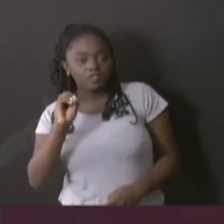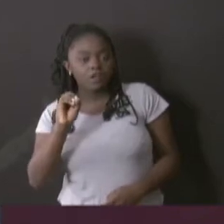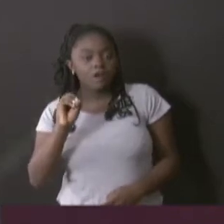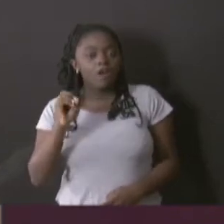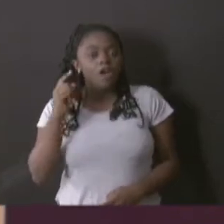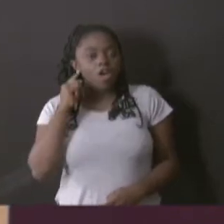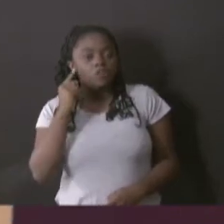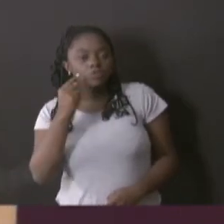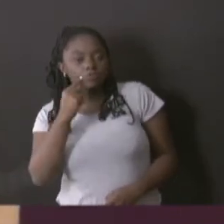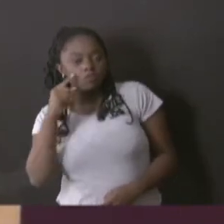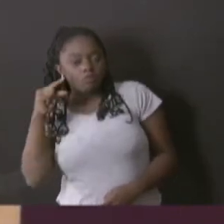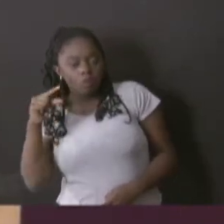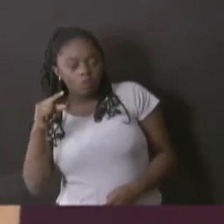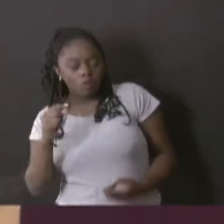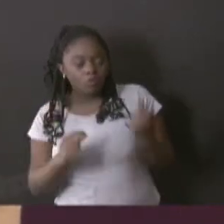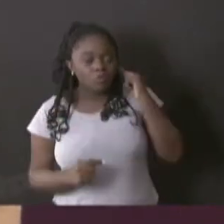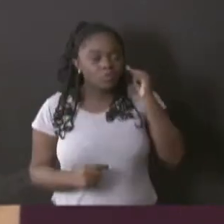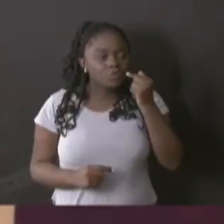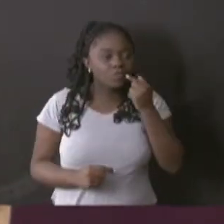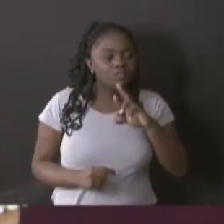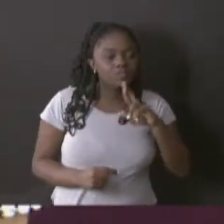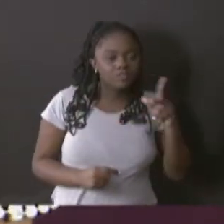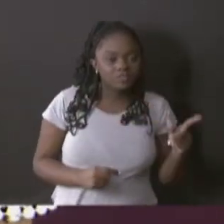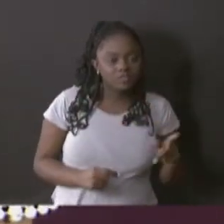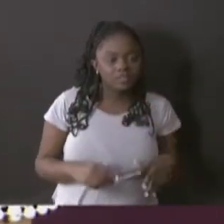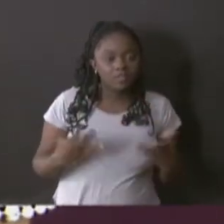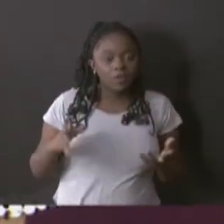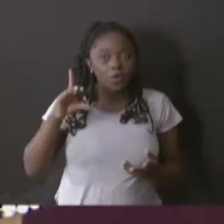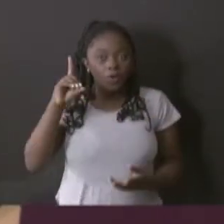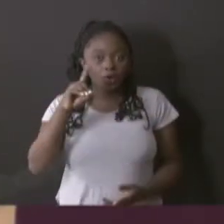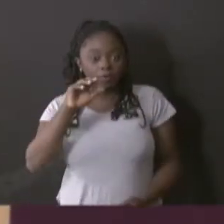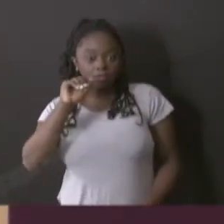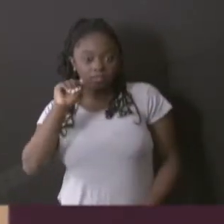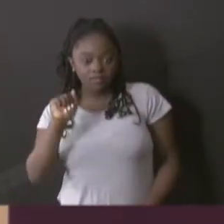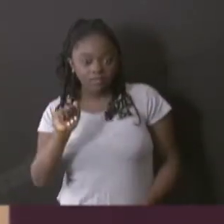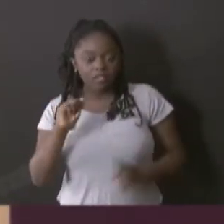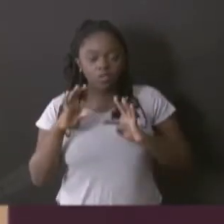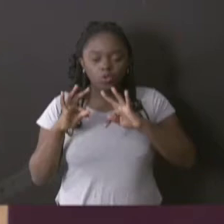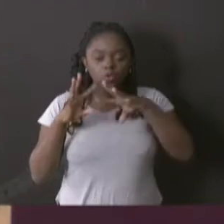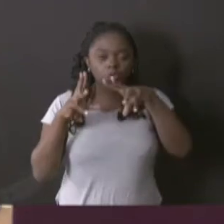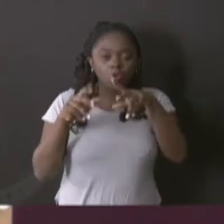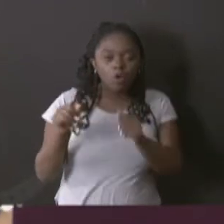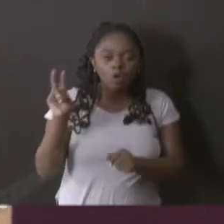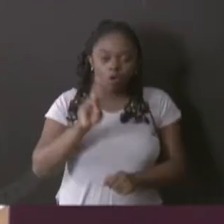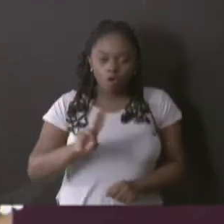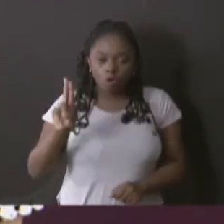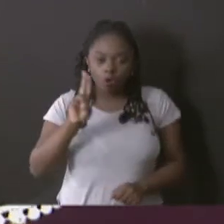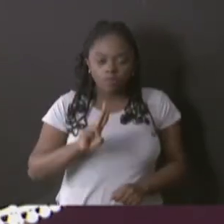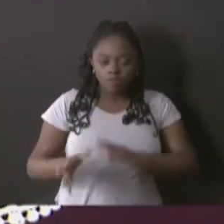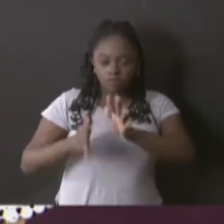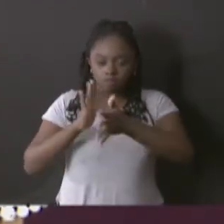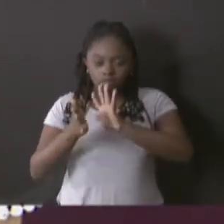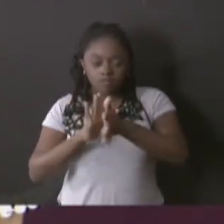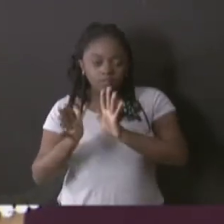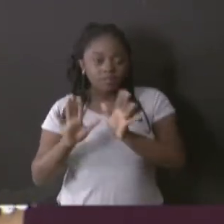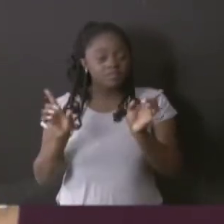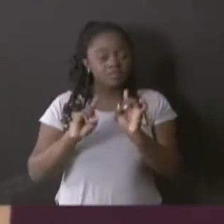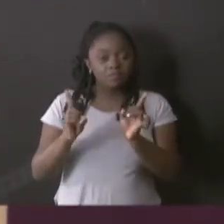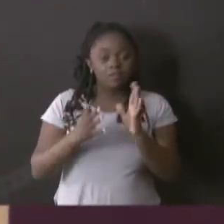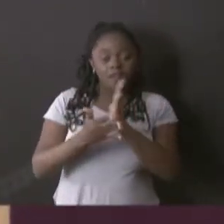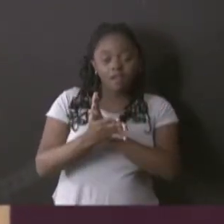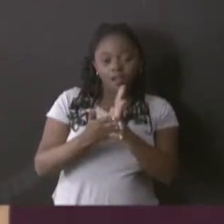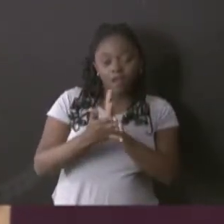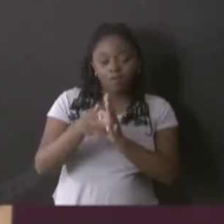outro. Então, em geral, o deficiente auditivo, nem todos vão usar da Libras. Eles falam, ou porque